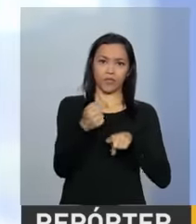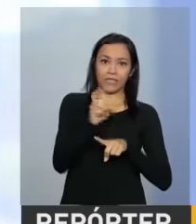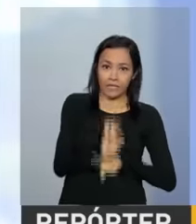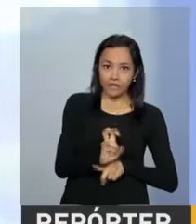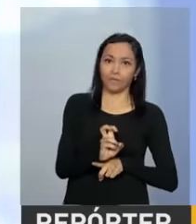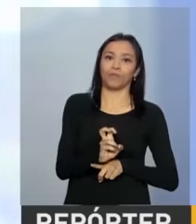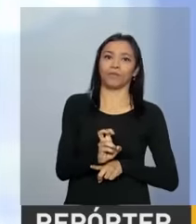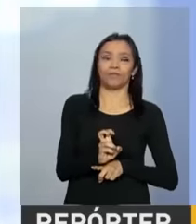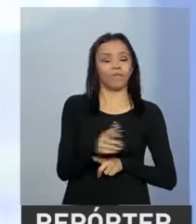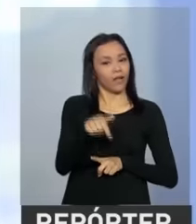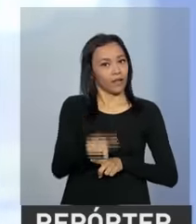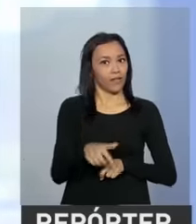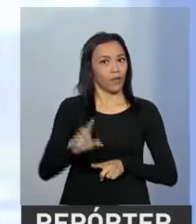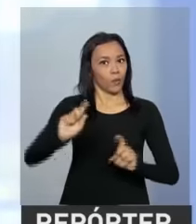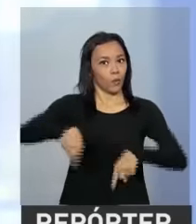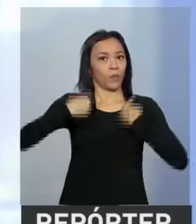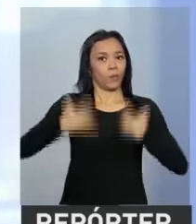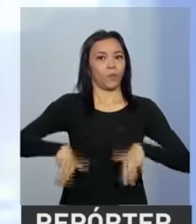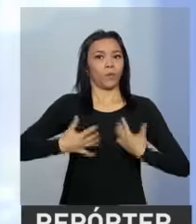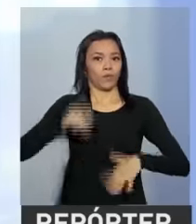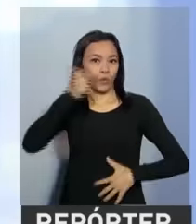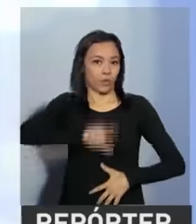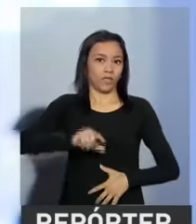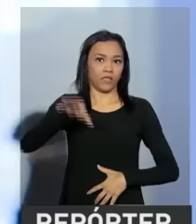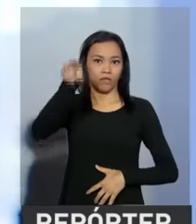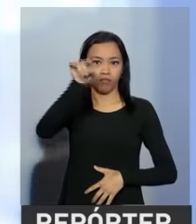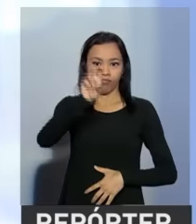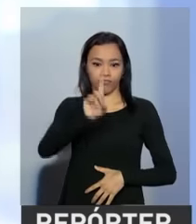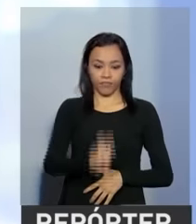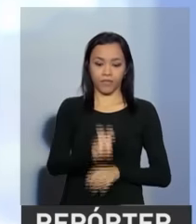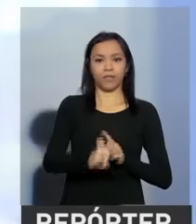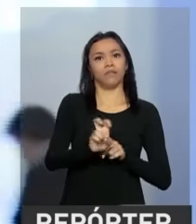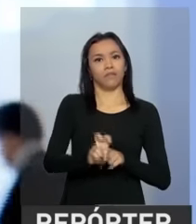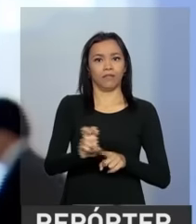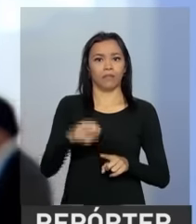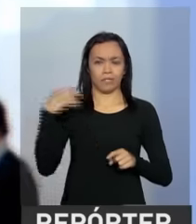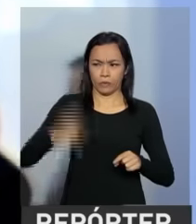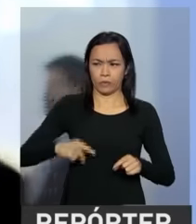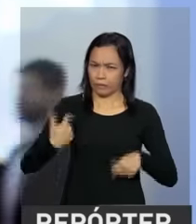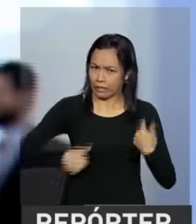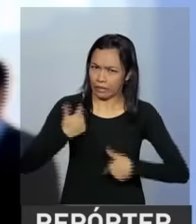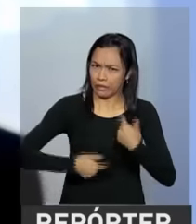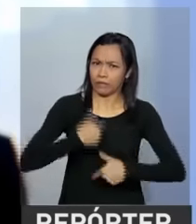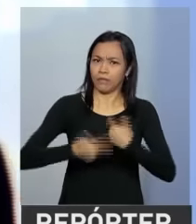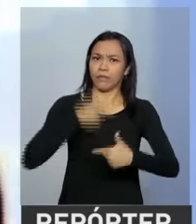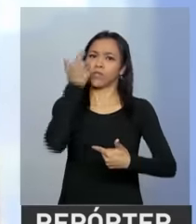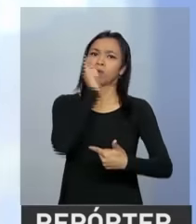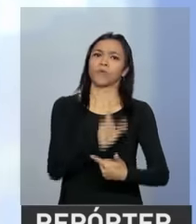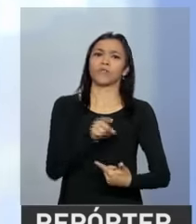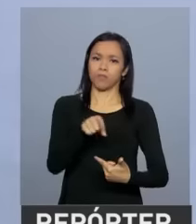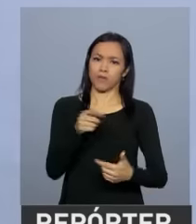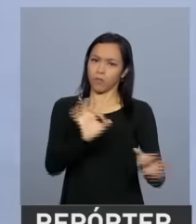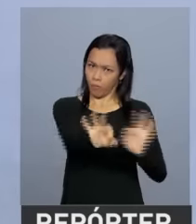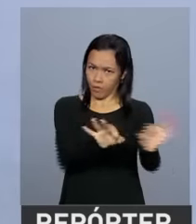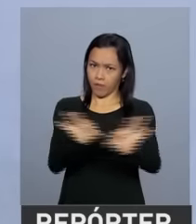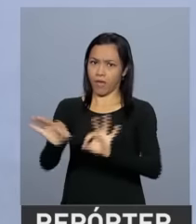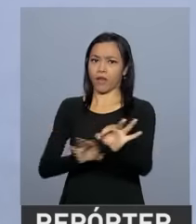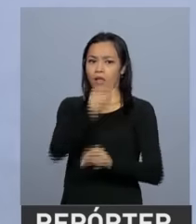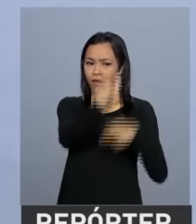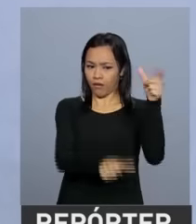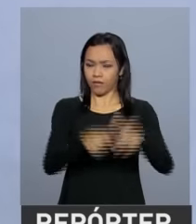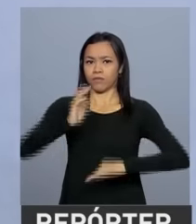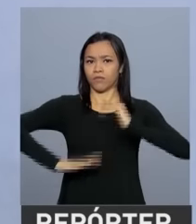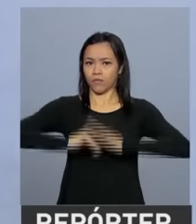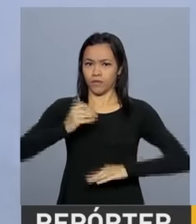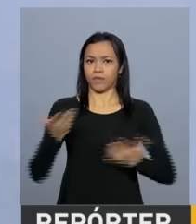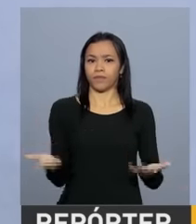meta agressiva ela bastante ousada a gente tem que ultrapassar grandes potências para chegar nesse resultado mas é uma meta factível nossos atletas estão preparados é